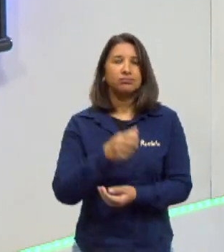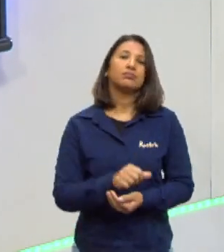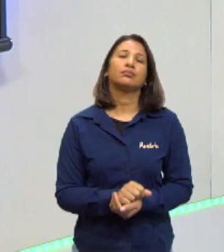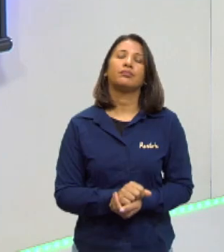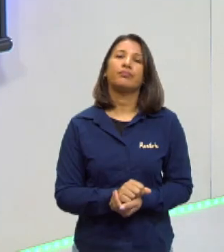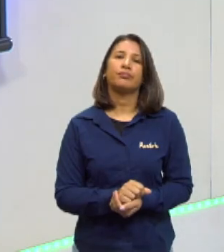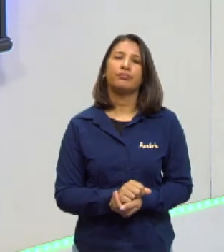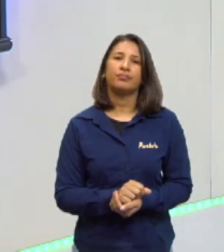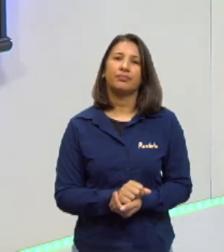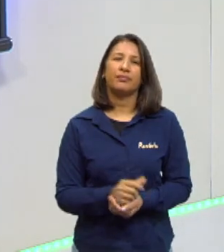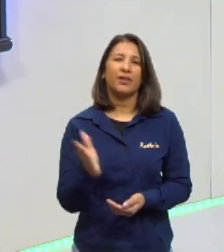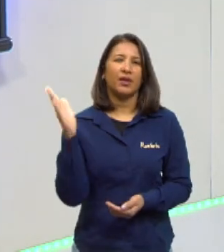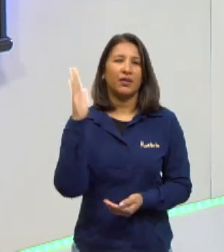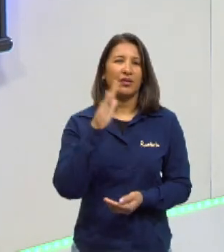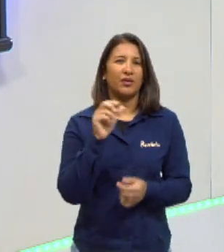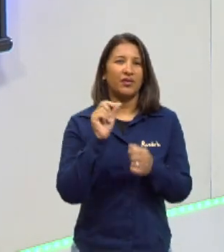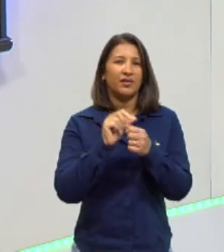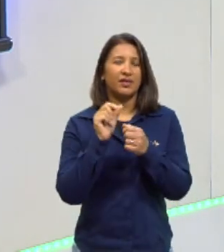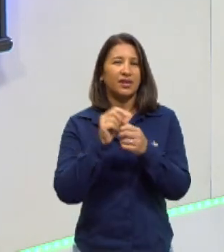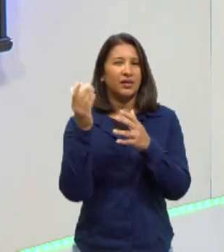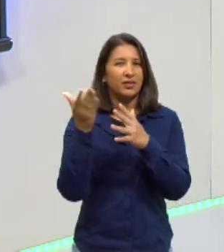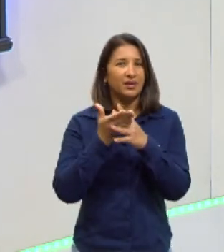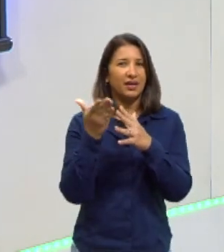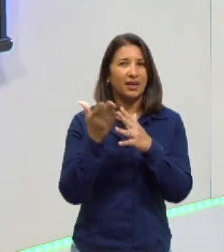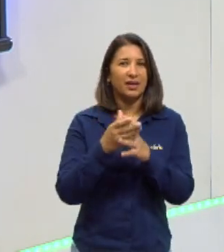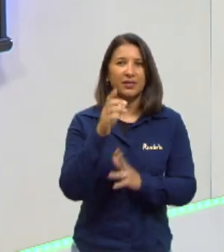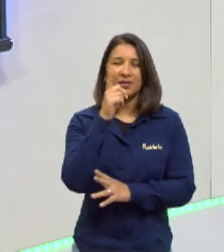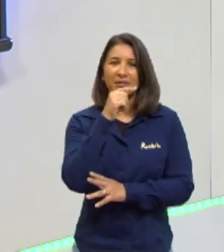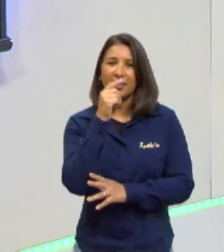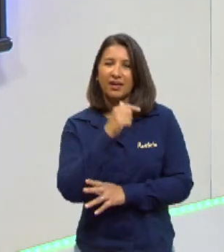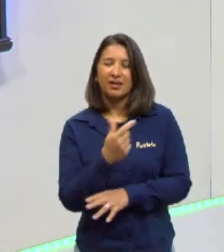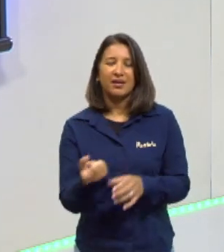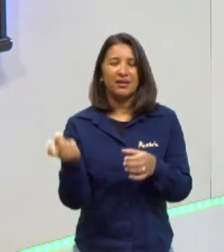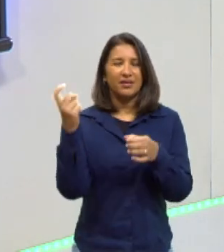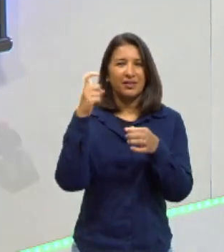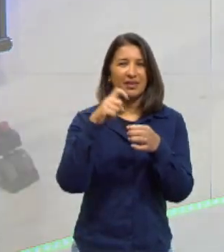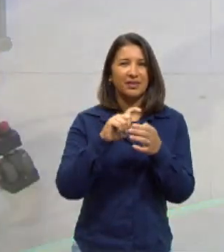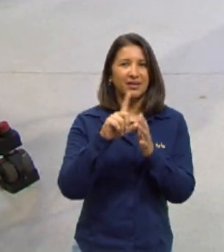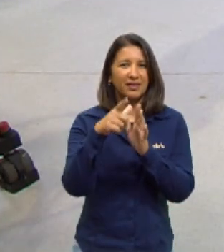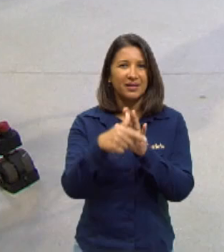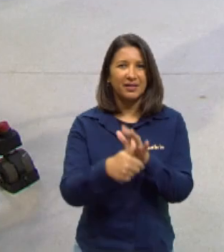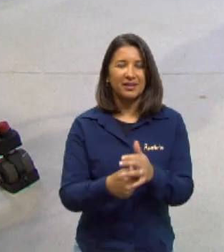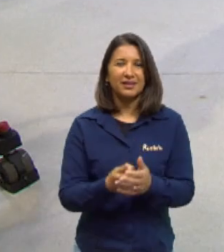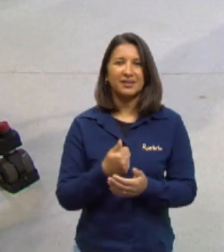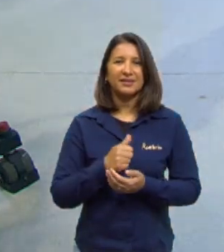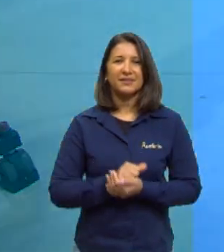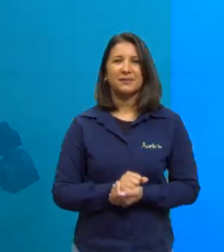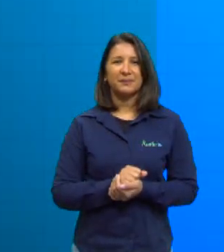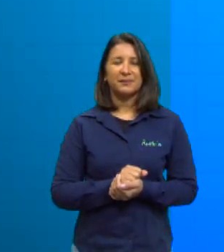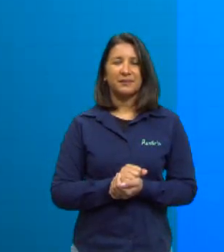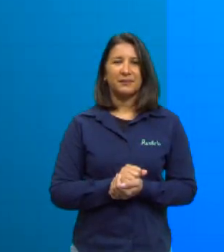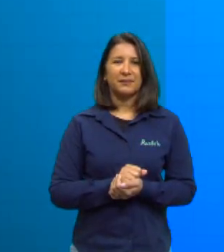Certo? Então, vamos fazer um intervalinho, tomar uma aguinha e já voltamos.